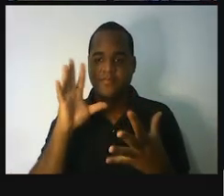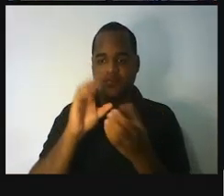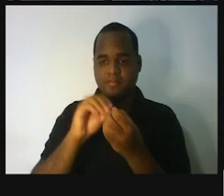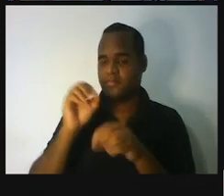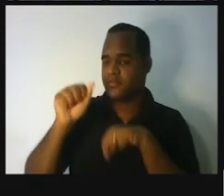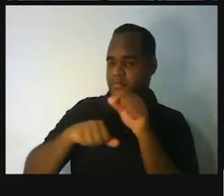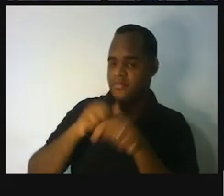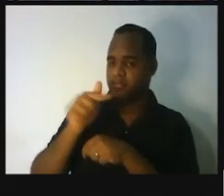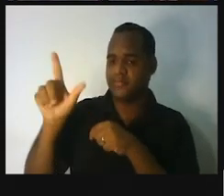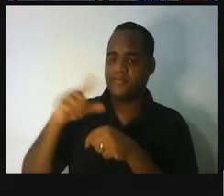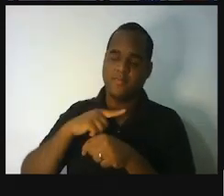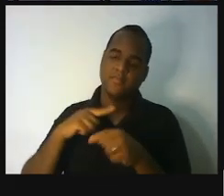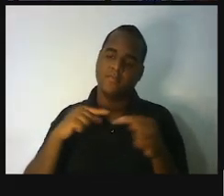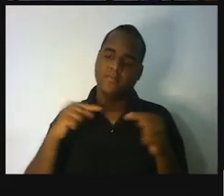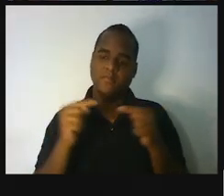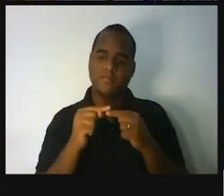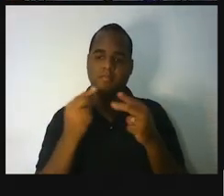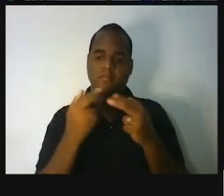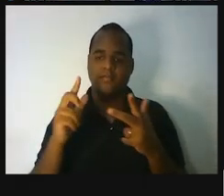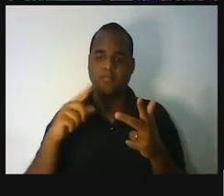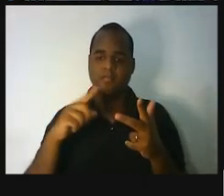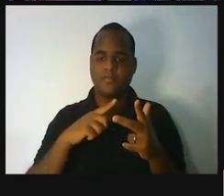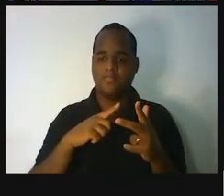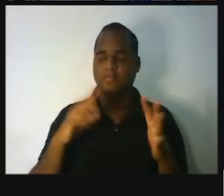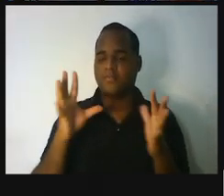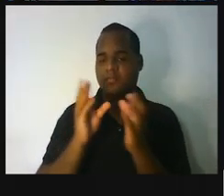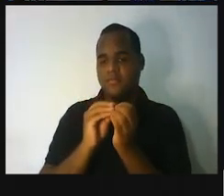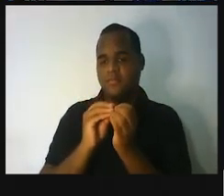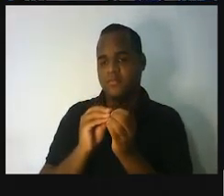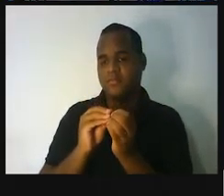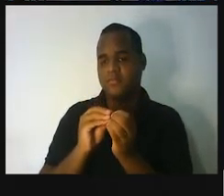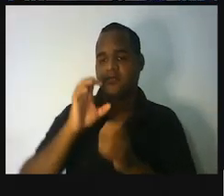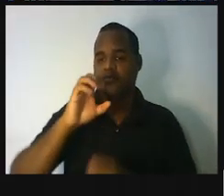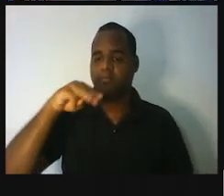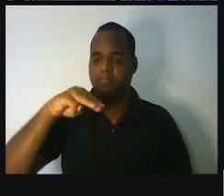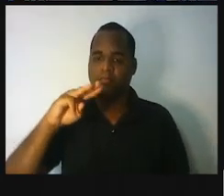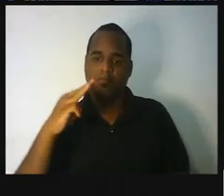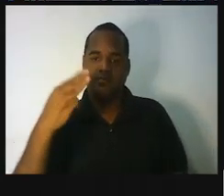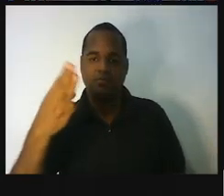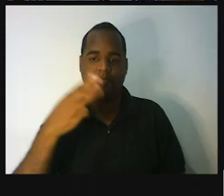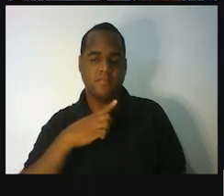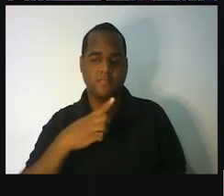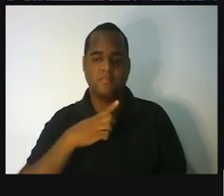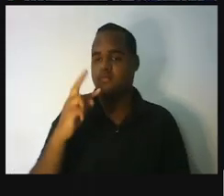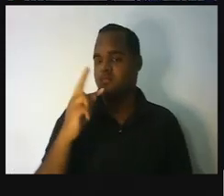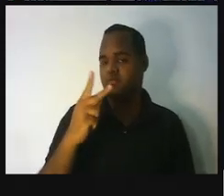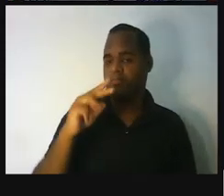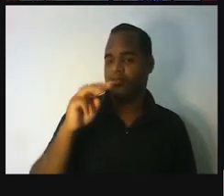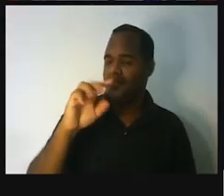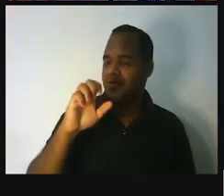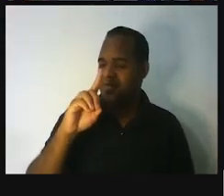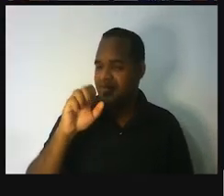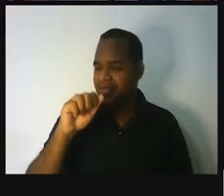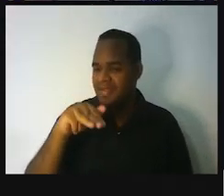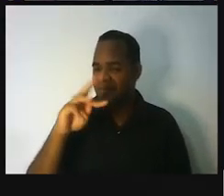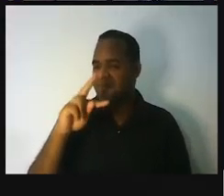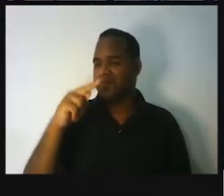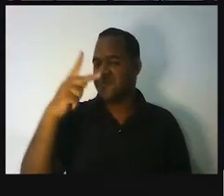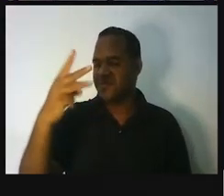essas medidas, metro cúbico para centímetro cúbico, decímetro cúbico, hectômetro cúbico, aquelas